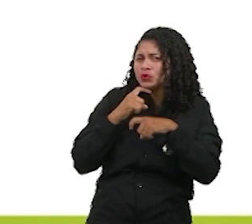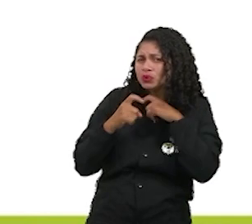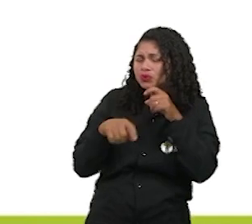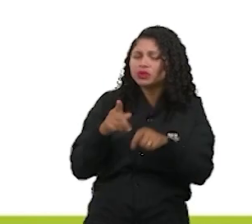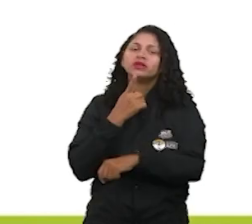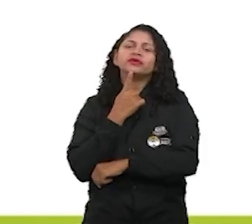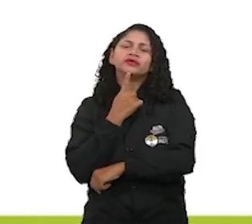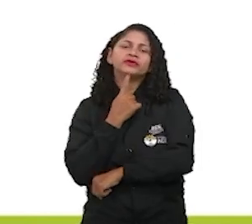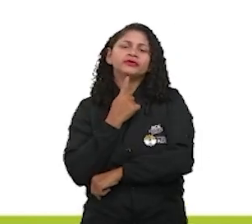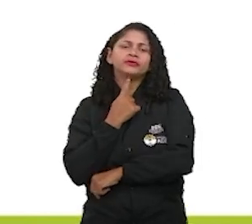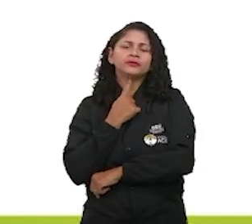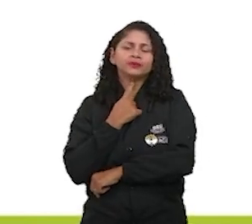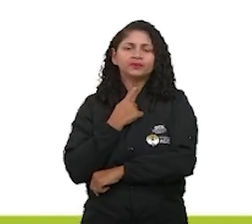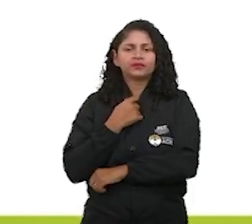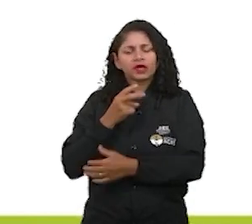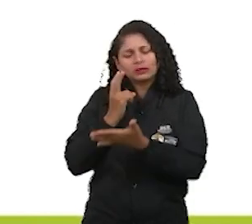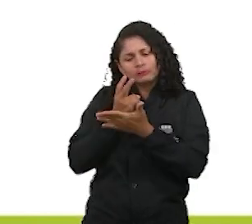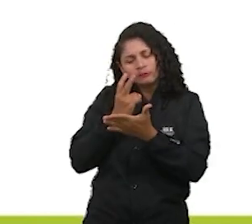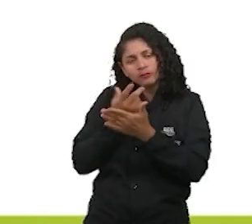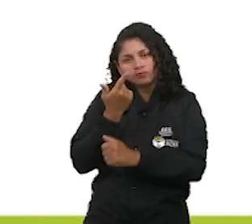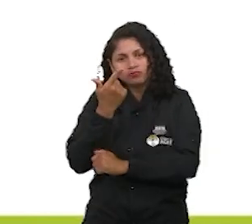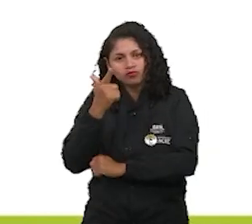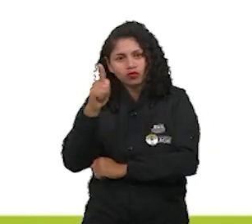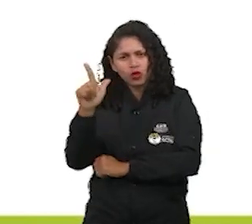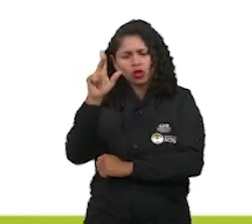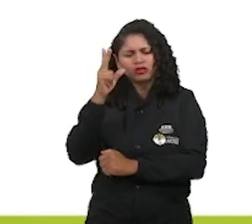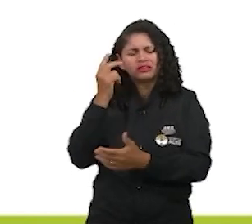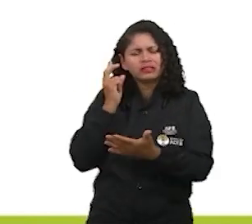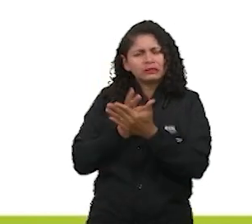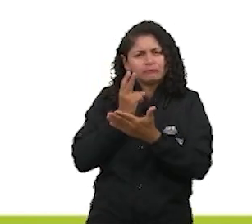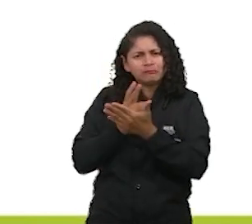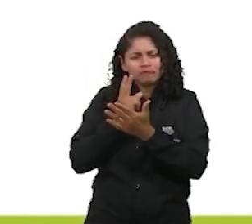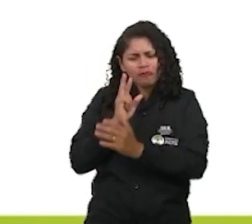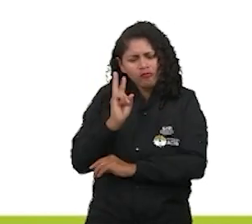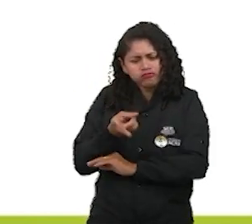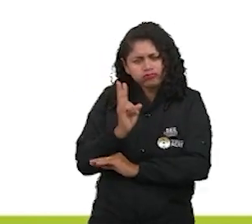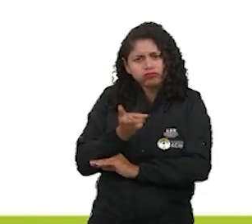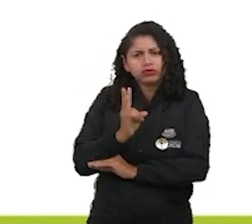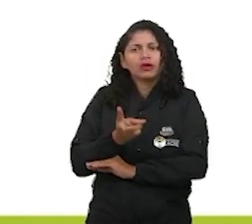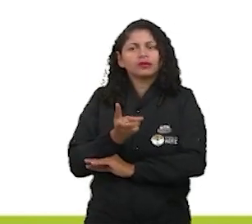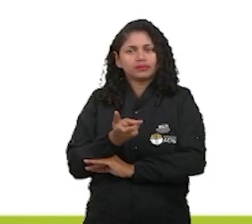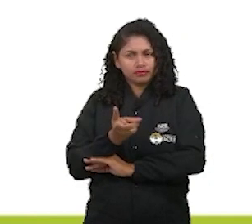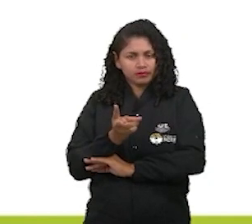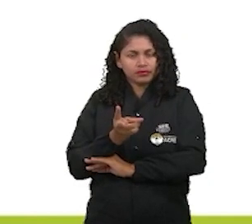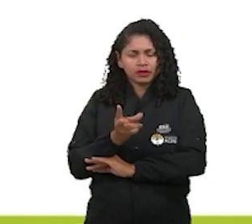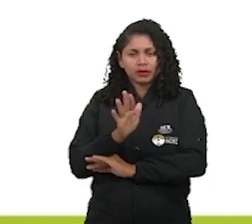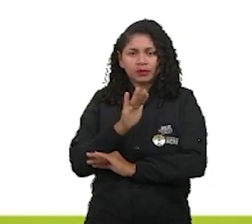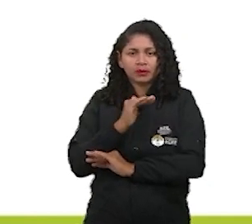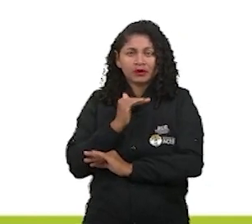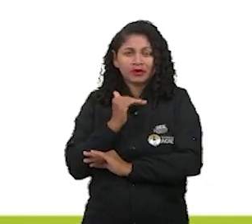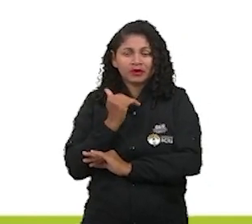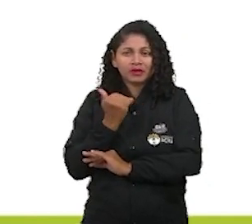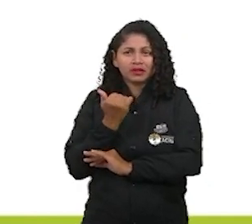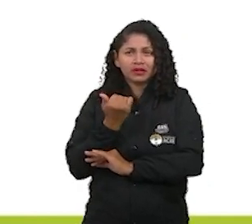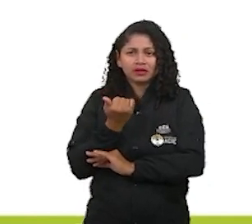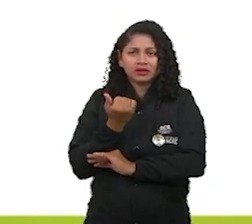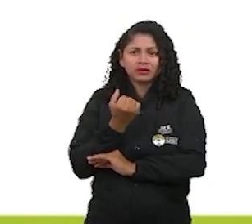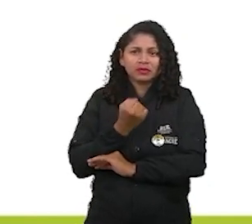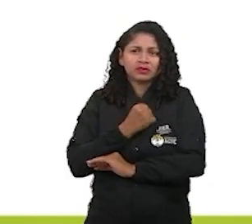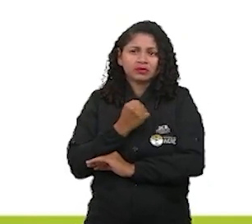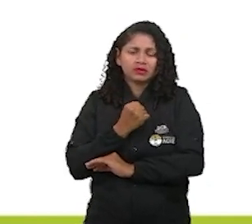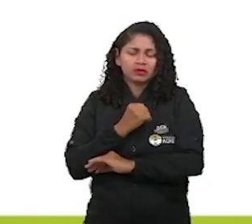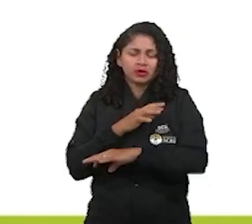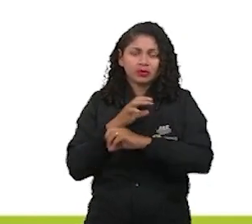sempre o outro, que és sempre o mesmo, que morrerás por idades imensas, até que não teres medo de morrer,